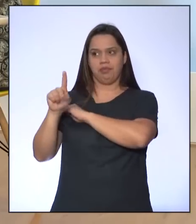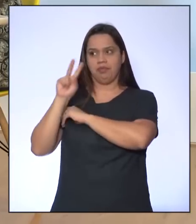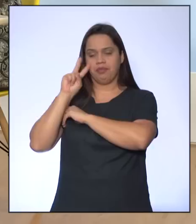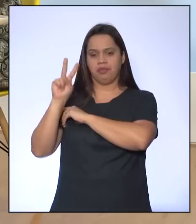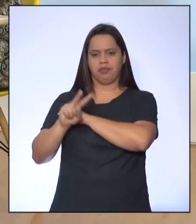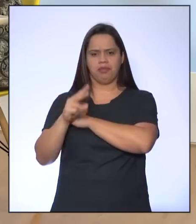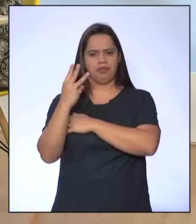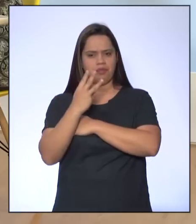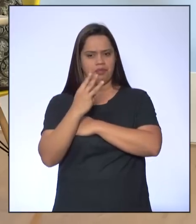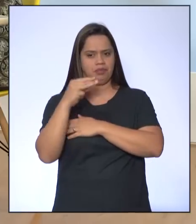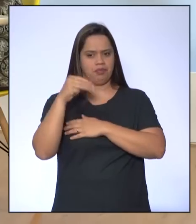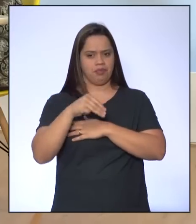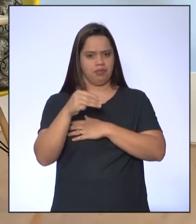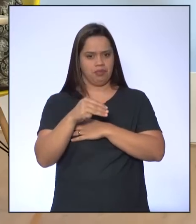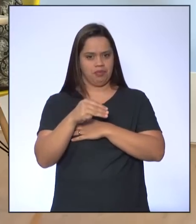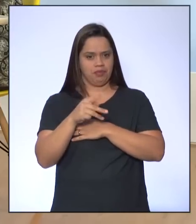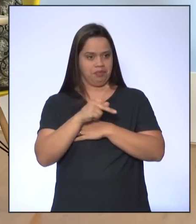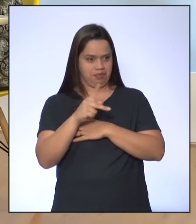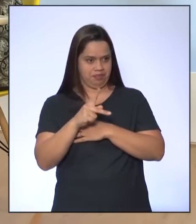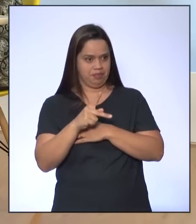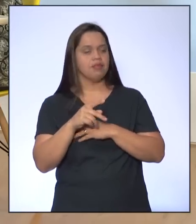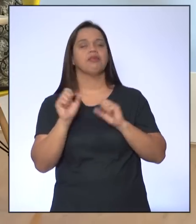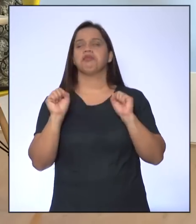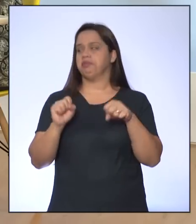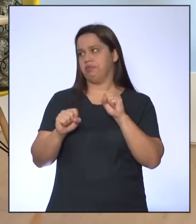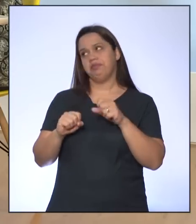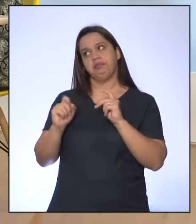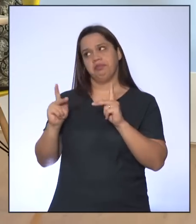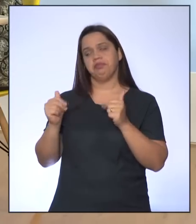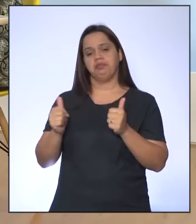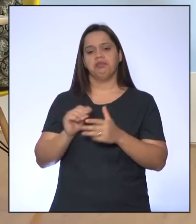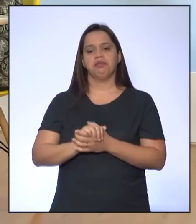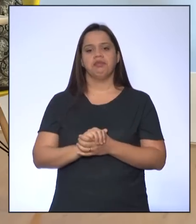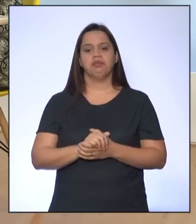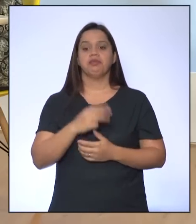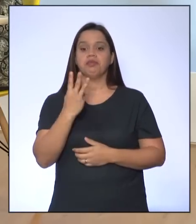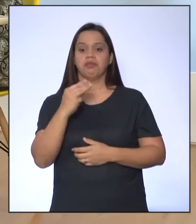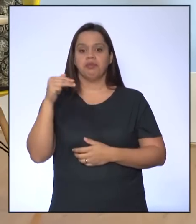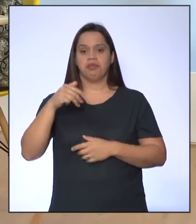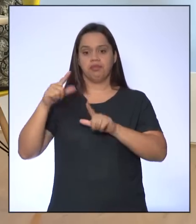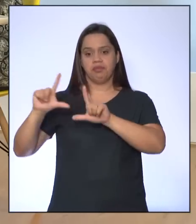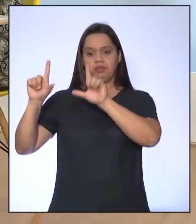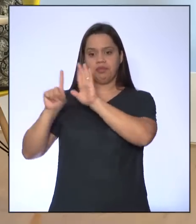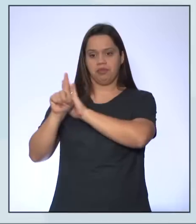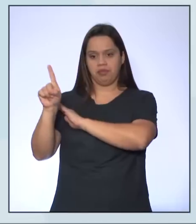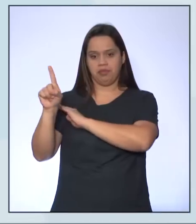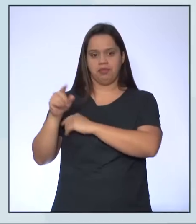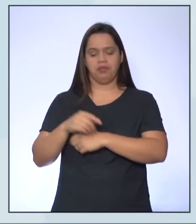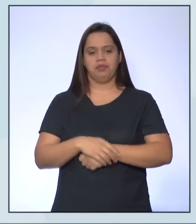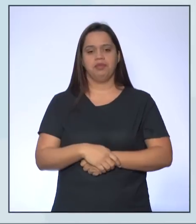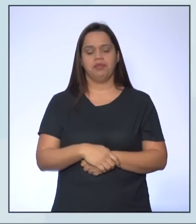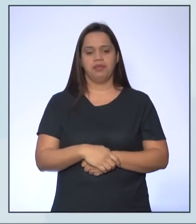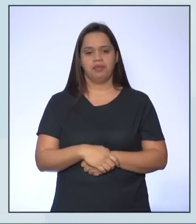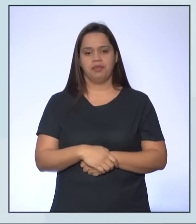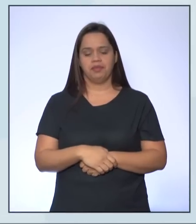3 minutos, professora Paula. Você que sabe. Então, vamos deixar 3 minutos na tela.